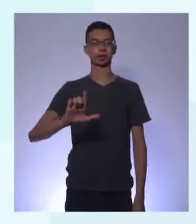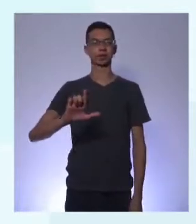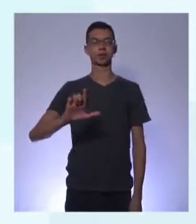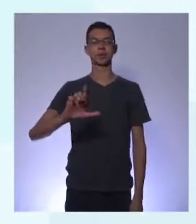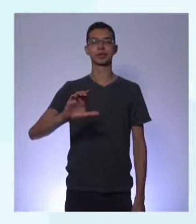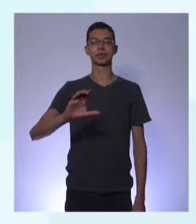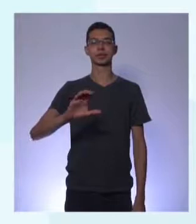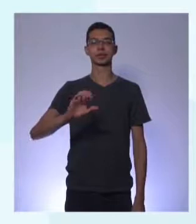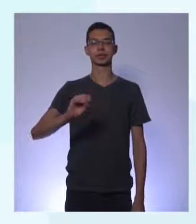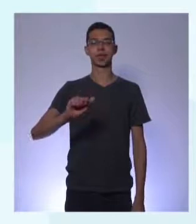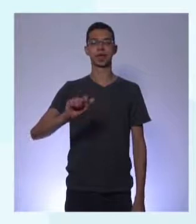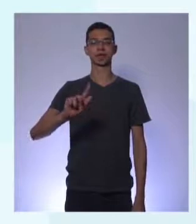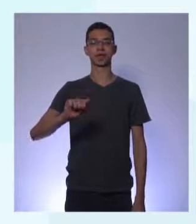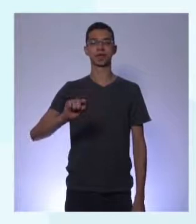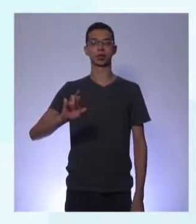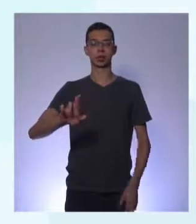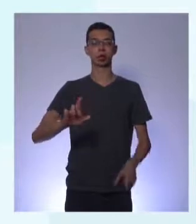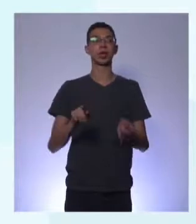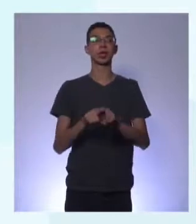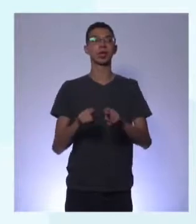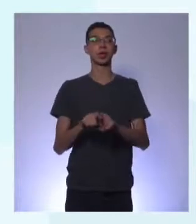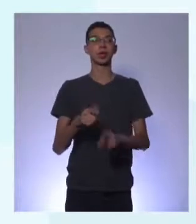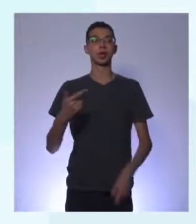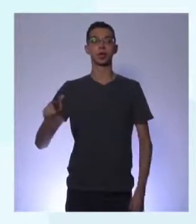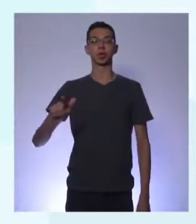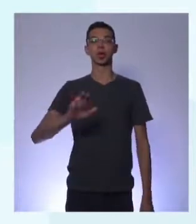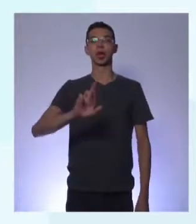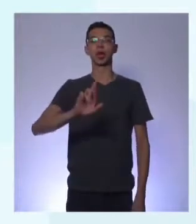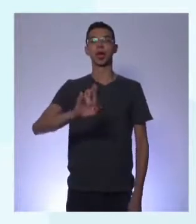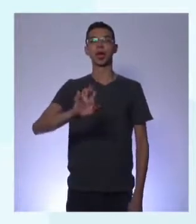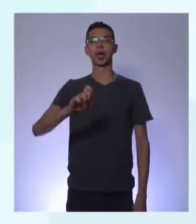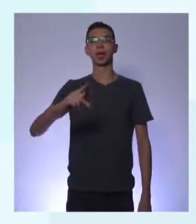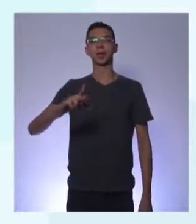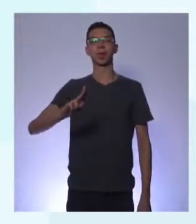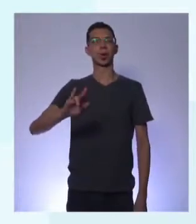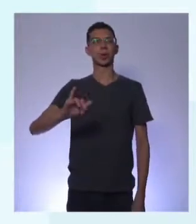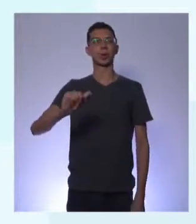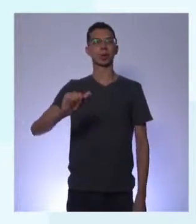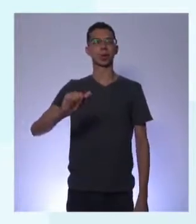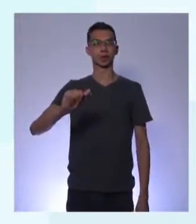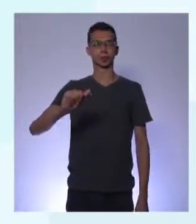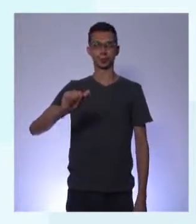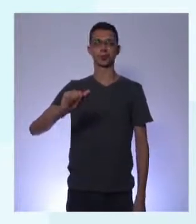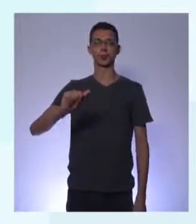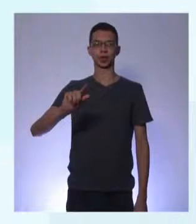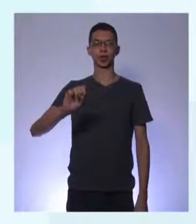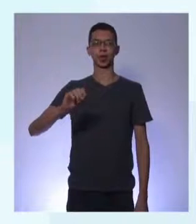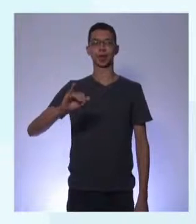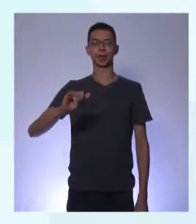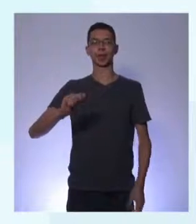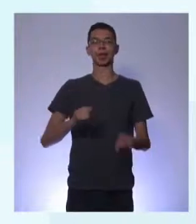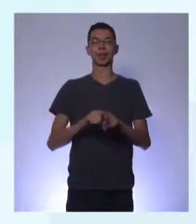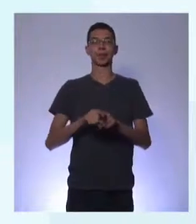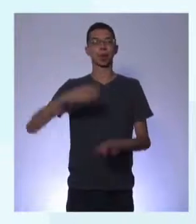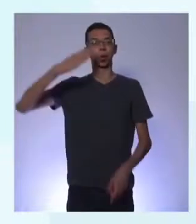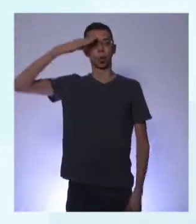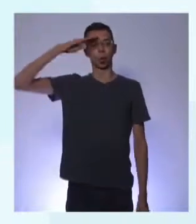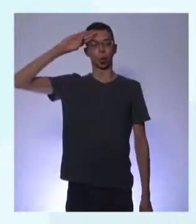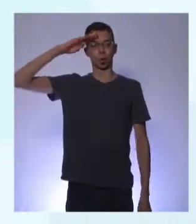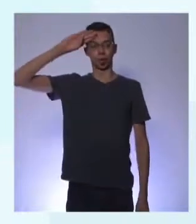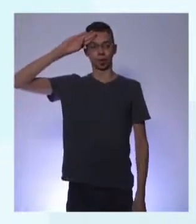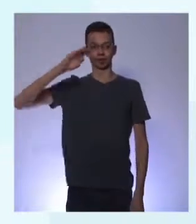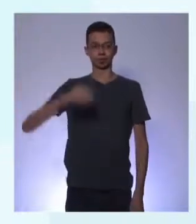1841, República Dominicana, 1844, e Cuba, tardiamente aí no começo do século XX.